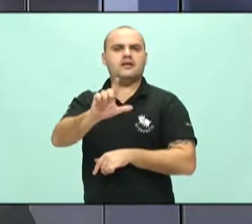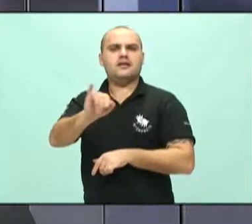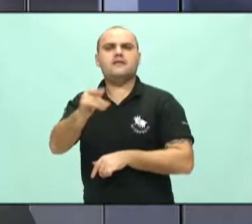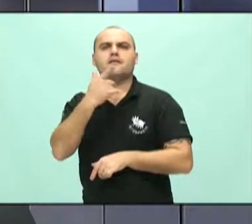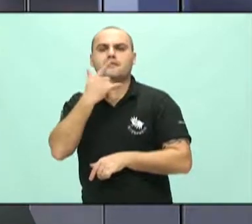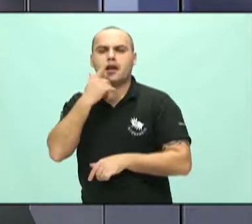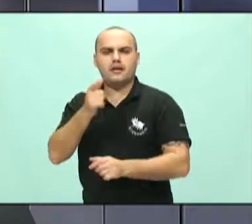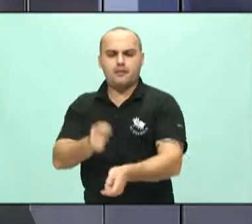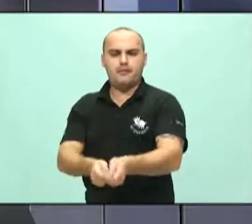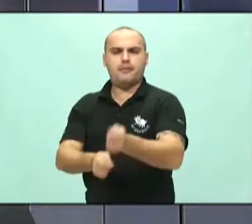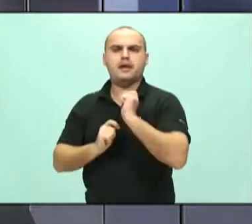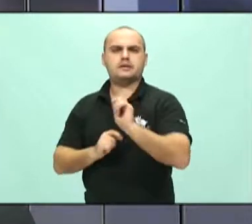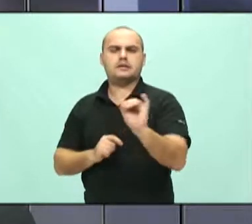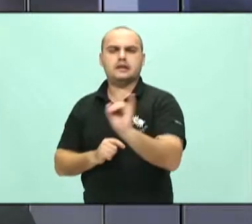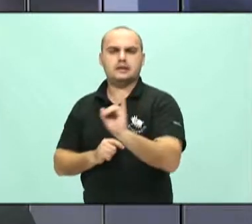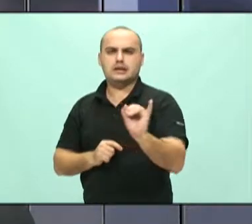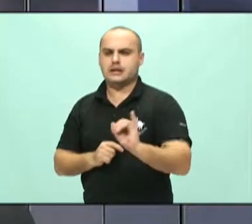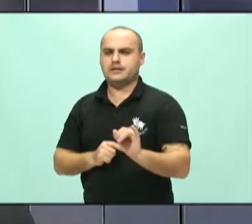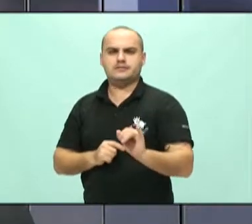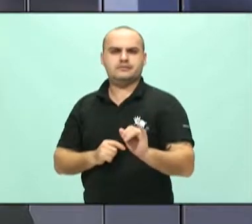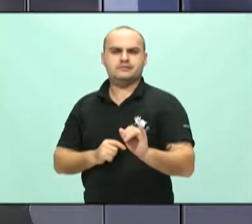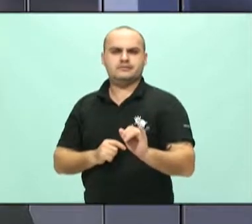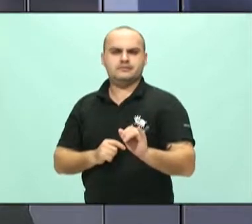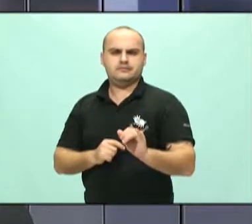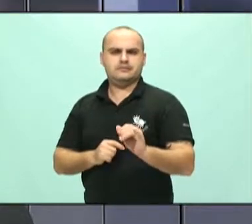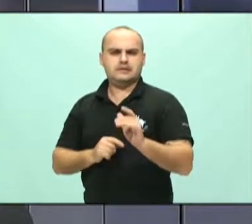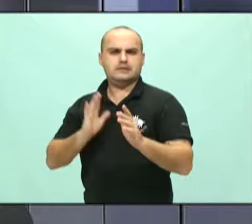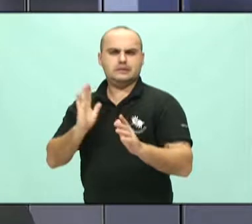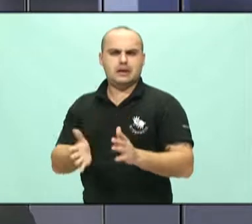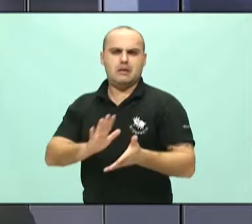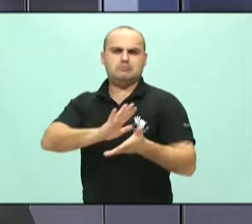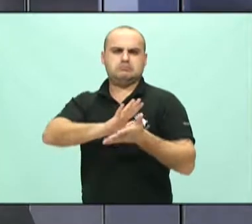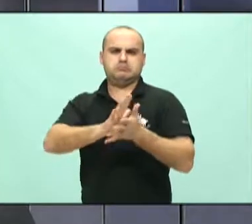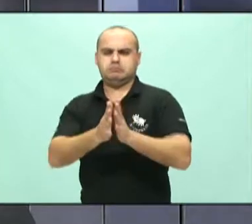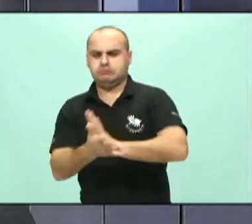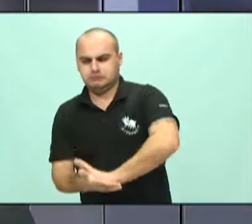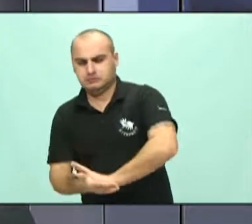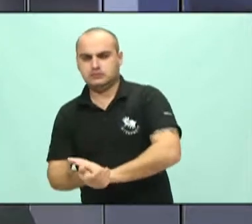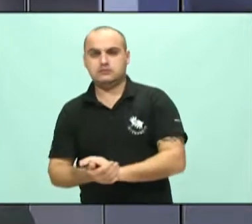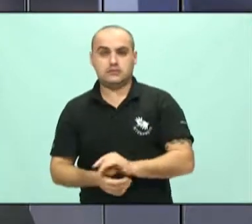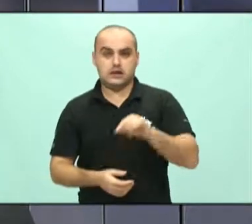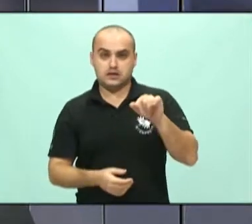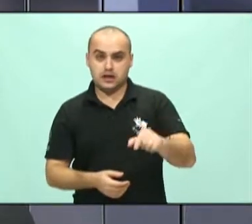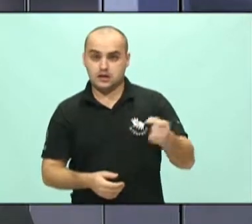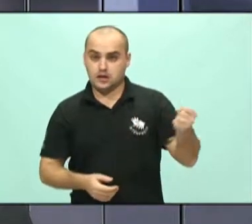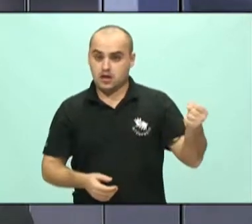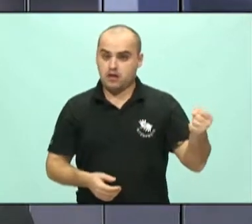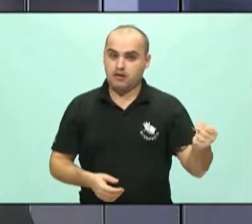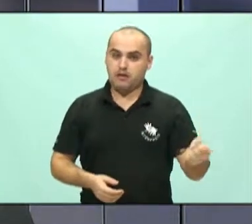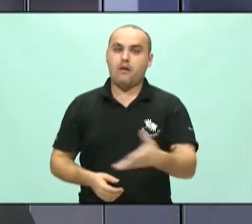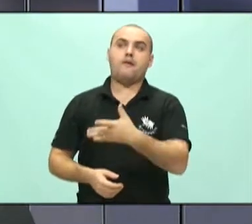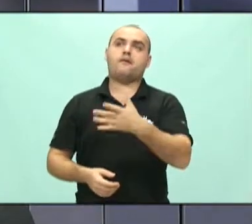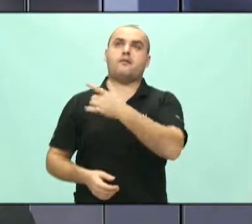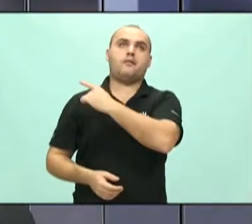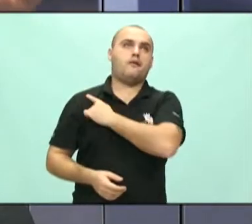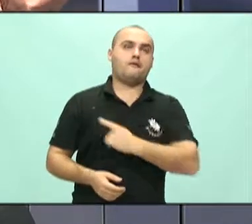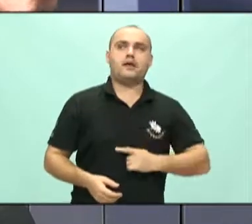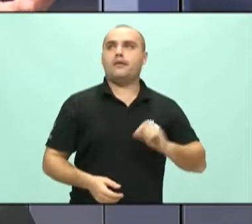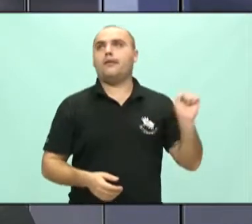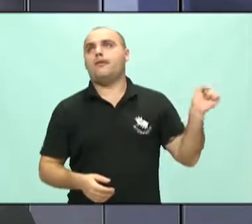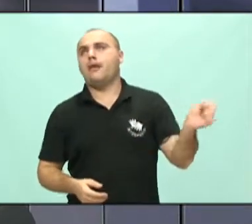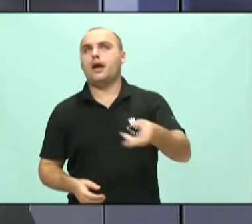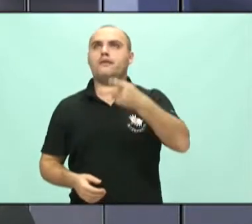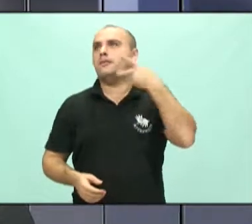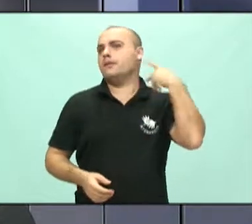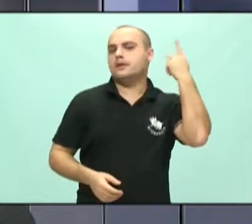Itajaí está saturada e que há uma intenção deste novo governo, desta nova política, um novo